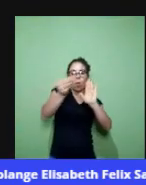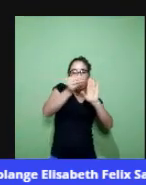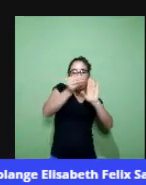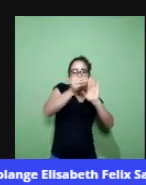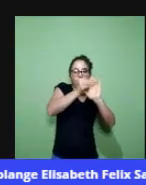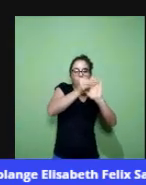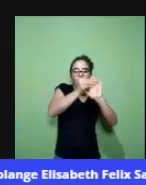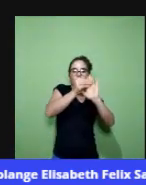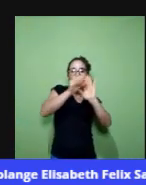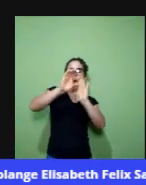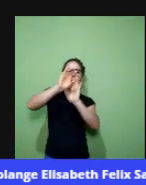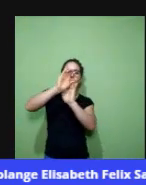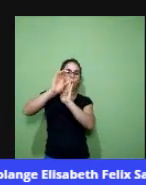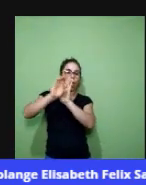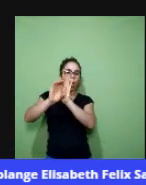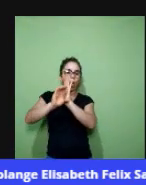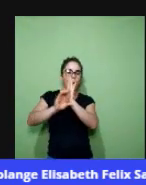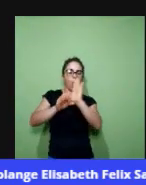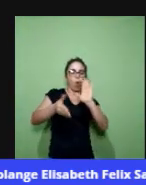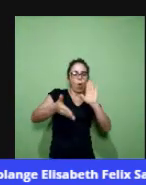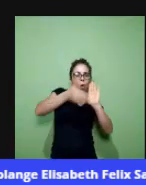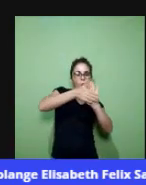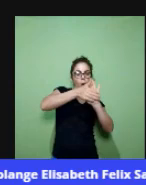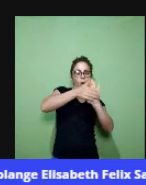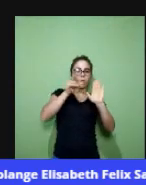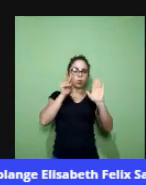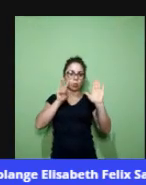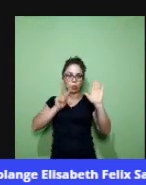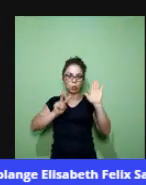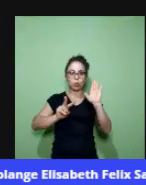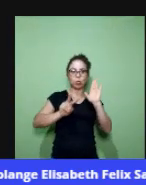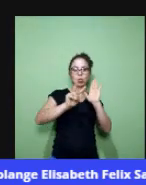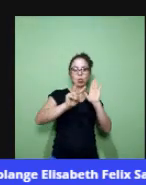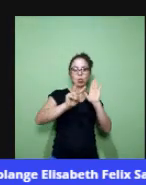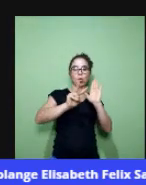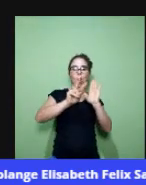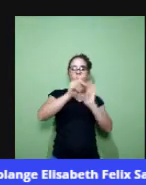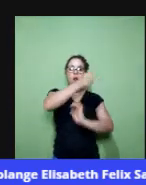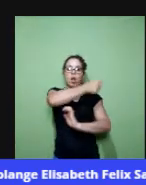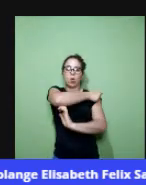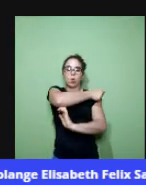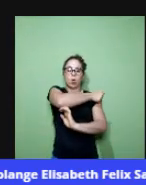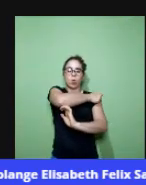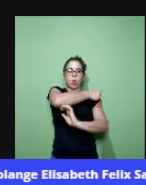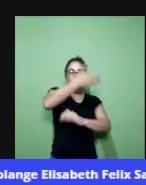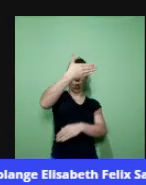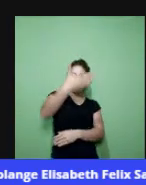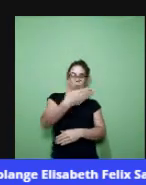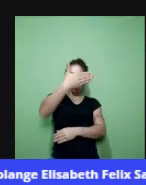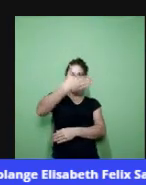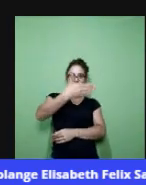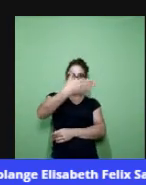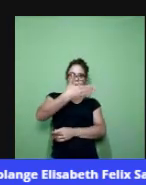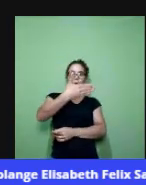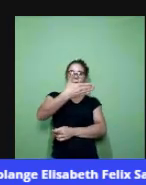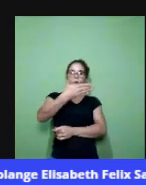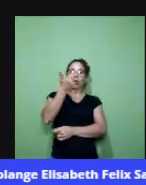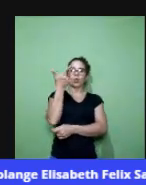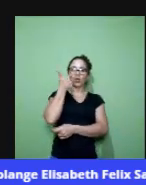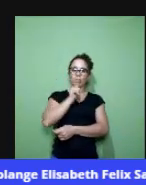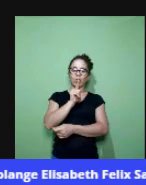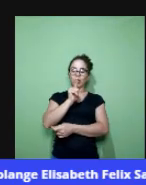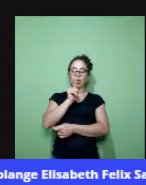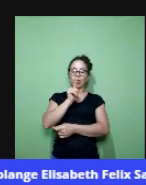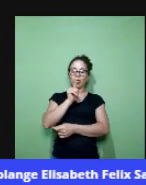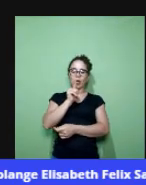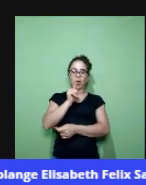auxilia muito, porque a gente consegue colocar o conteúdo para trabalhar com o aluno bem no campo de visão dele. Então, quando eu